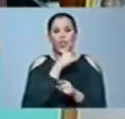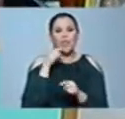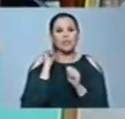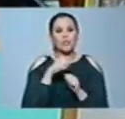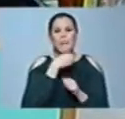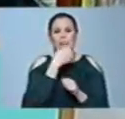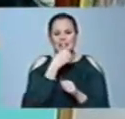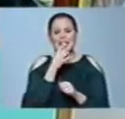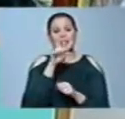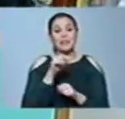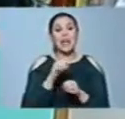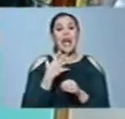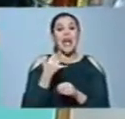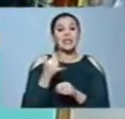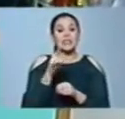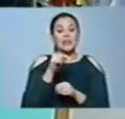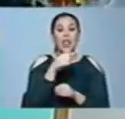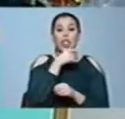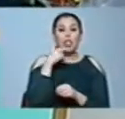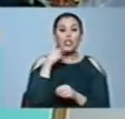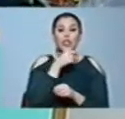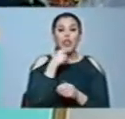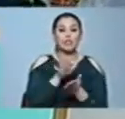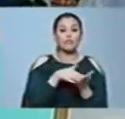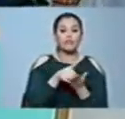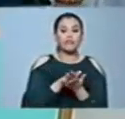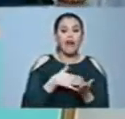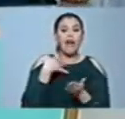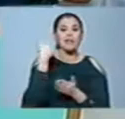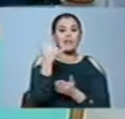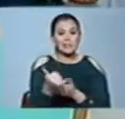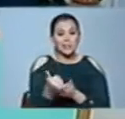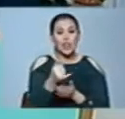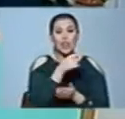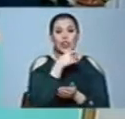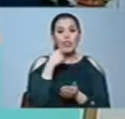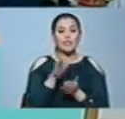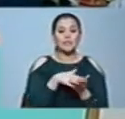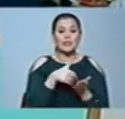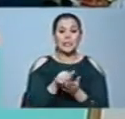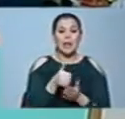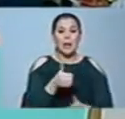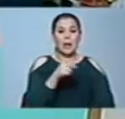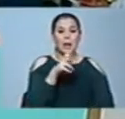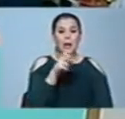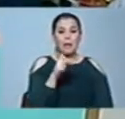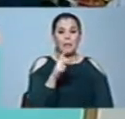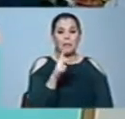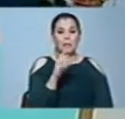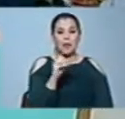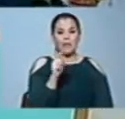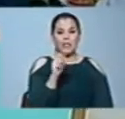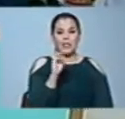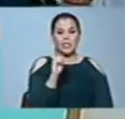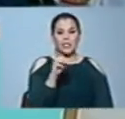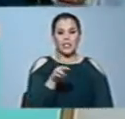caramelizada vamos ter também o doce da comporta que vamos colocar dodô sido mais sagrados mo portanto vamos deixar o nosso queijo